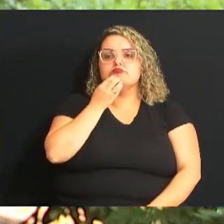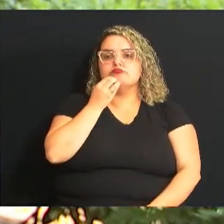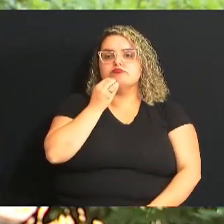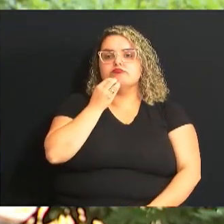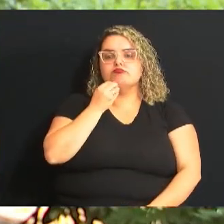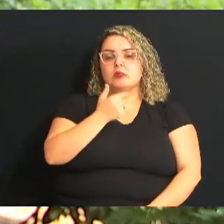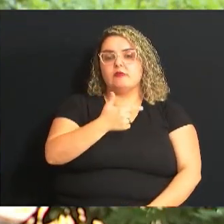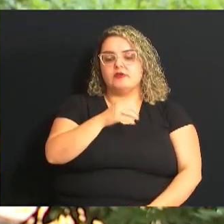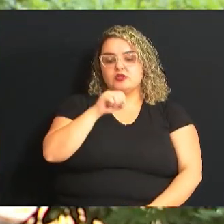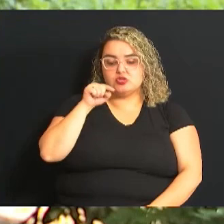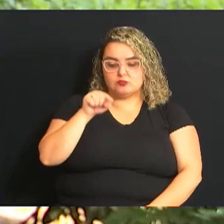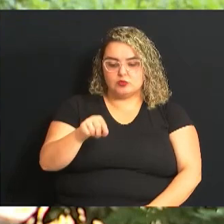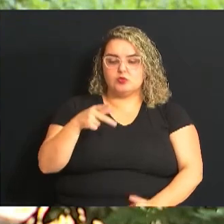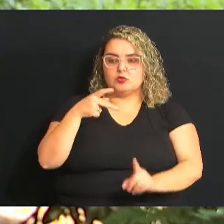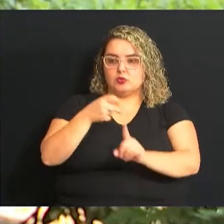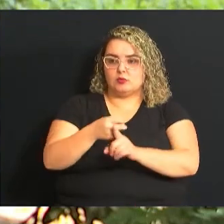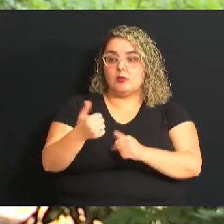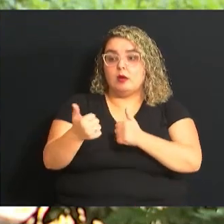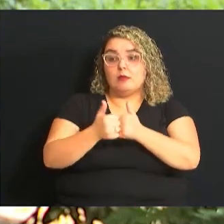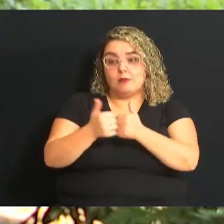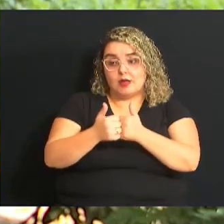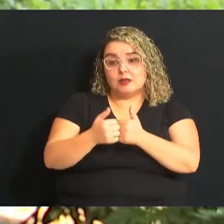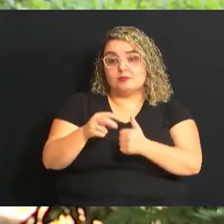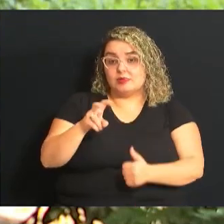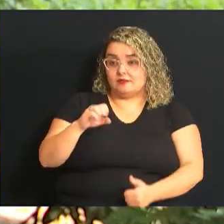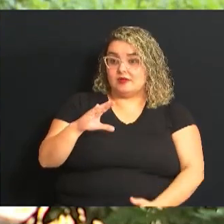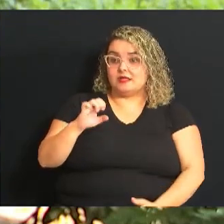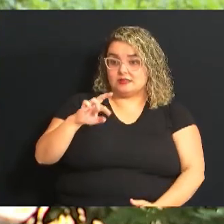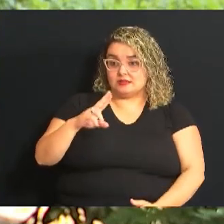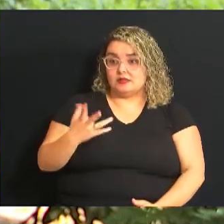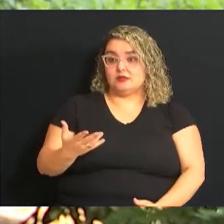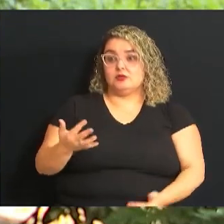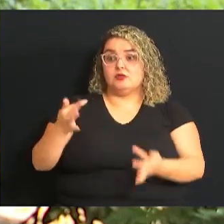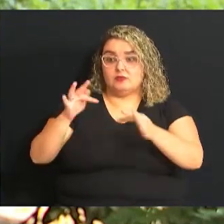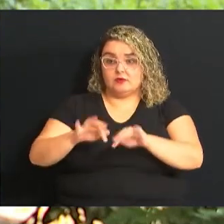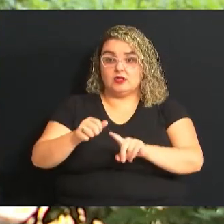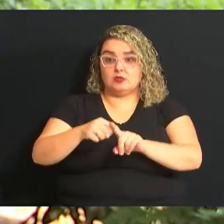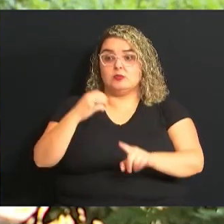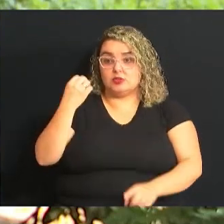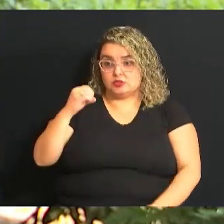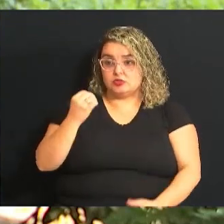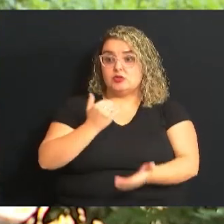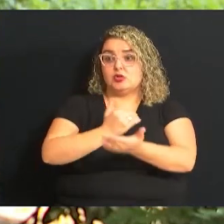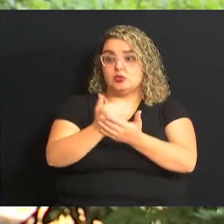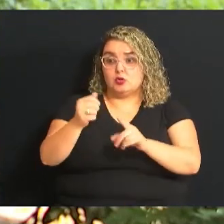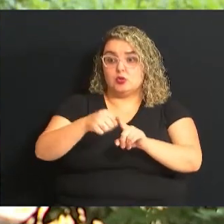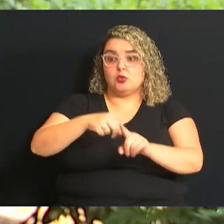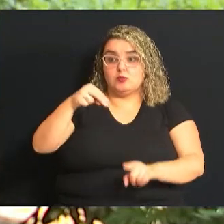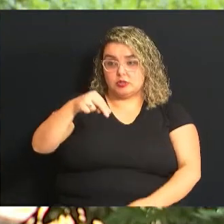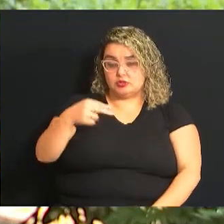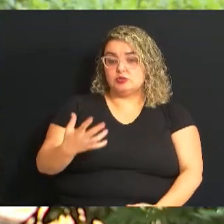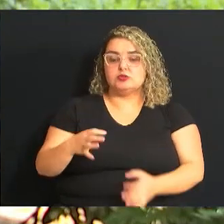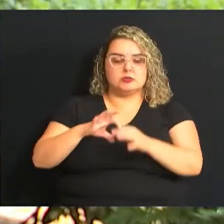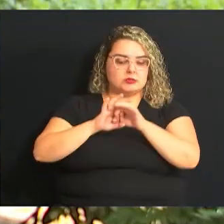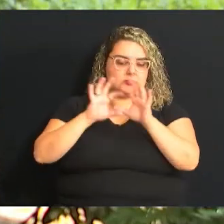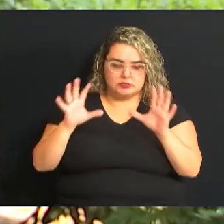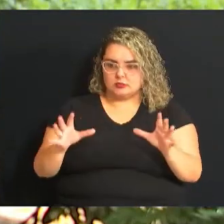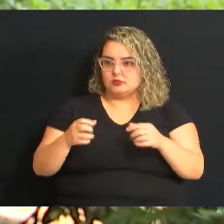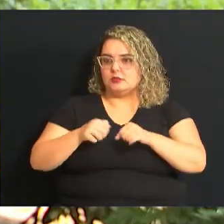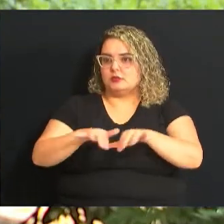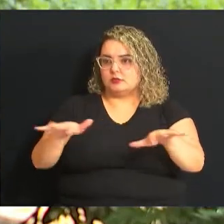mil doses próximo agora ao vencimento, vence agora no final de outubro e no começo de novembro, que estão disponíveis, distribuídas